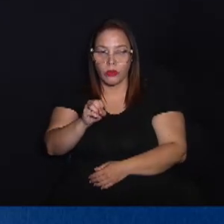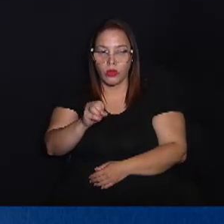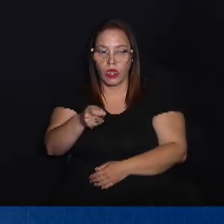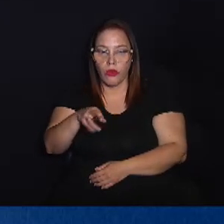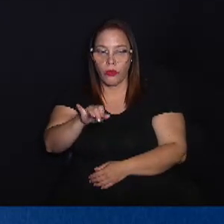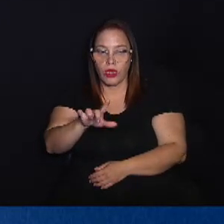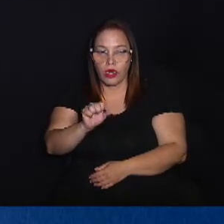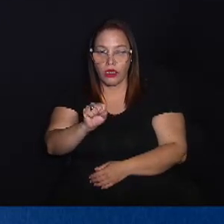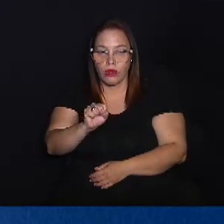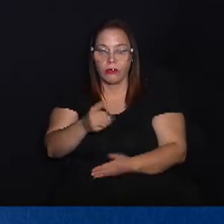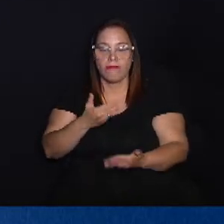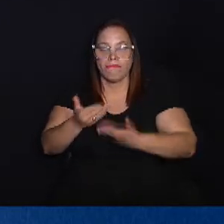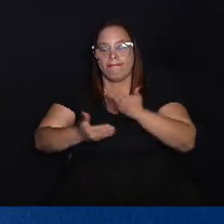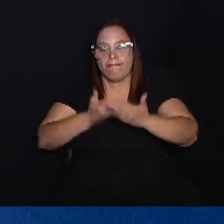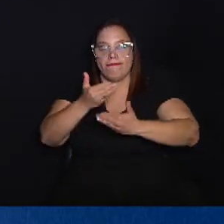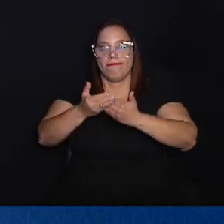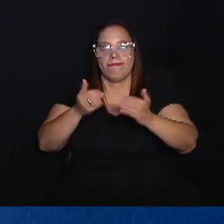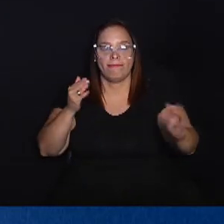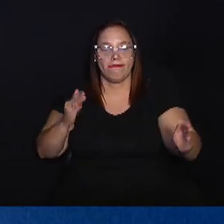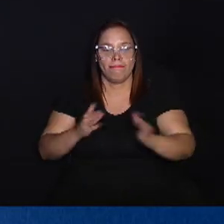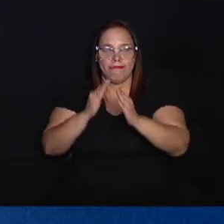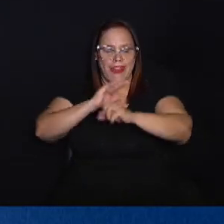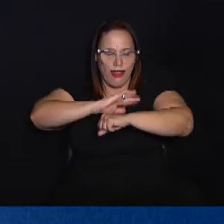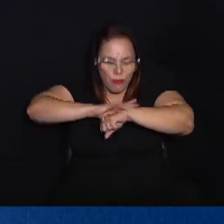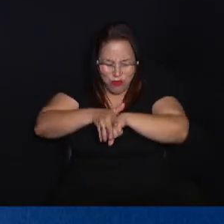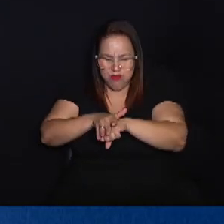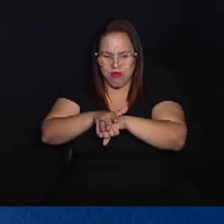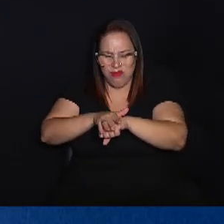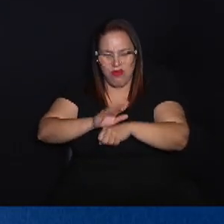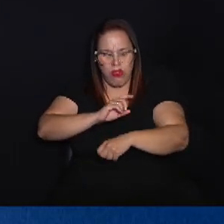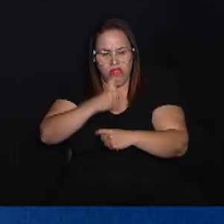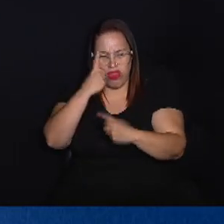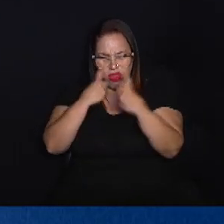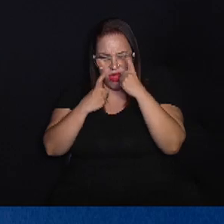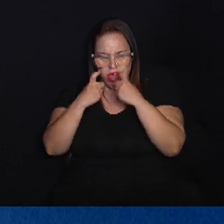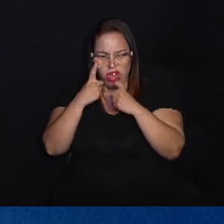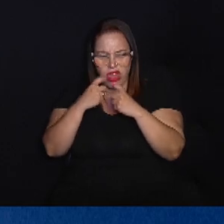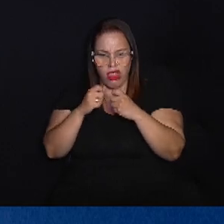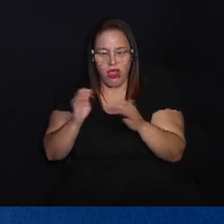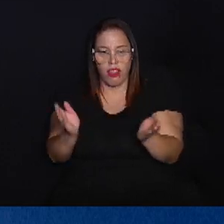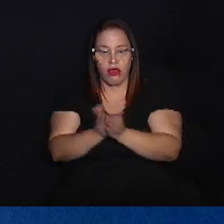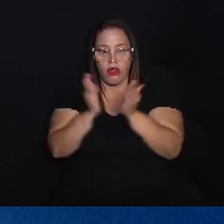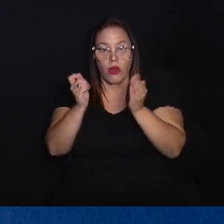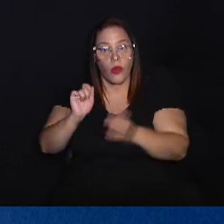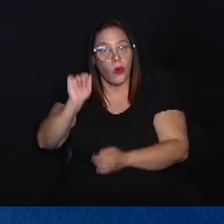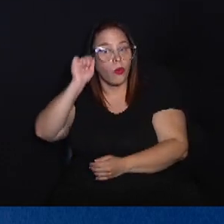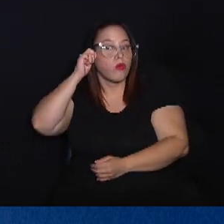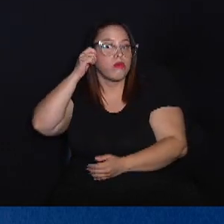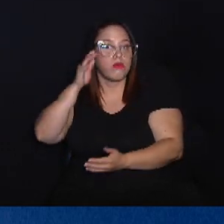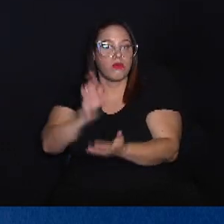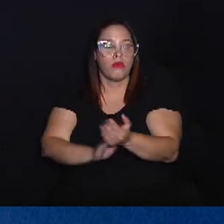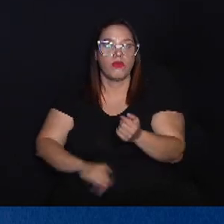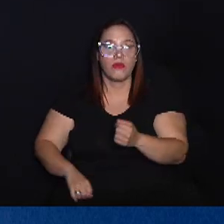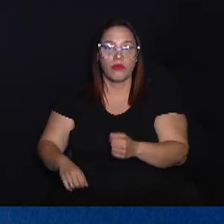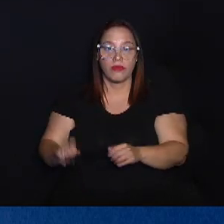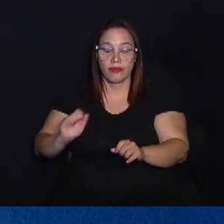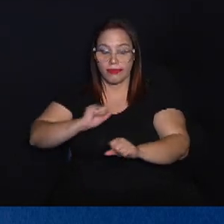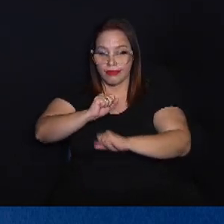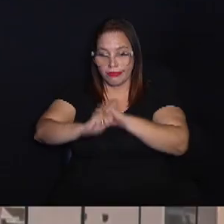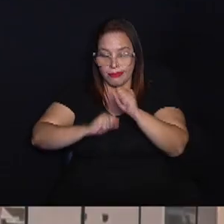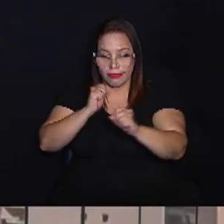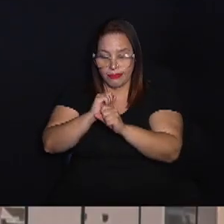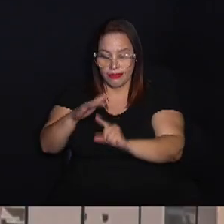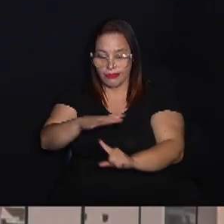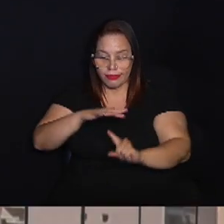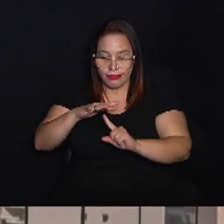Santos, contribui para o combate ao racismo e violência contra os povos negros. E o quadro Giro